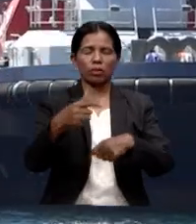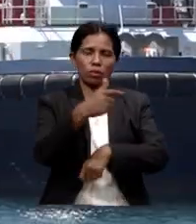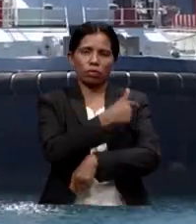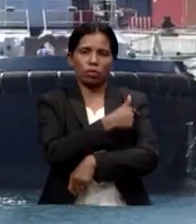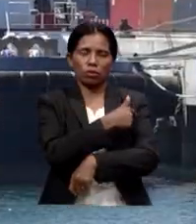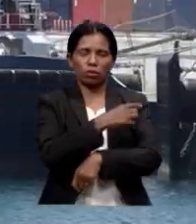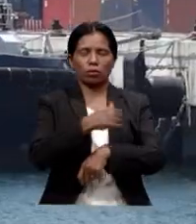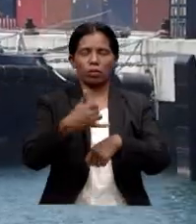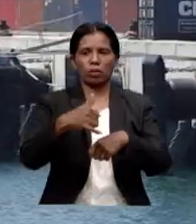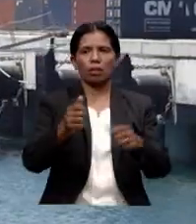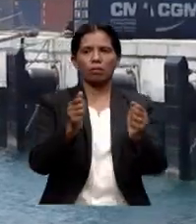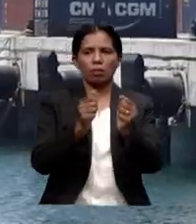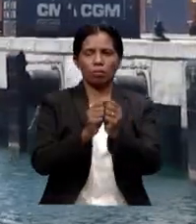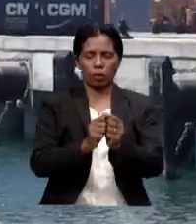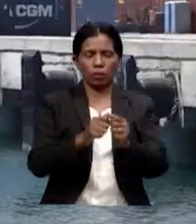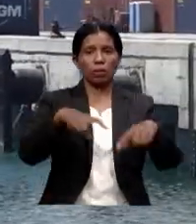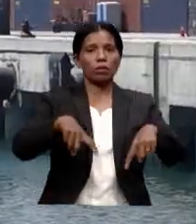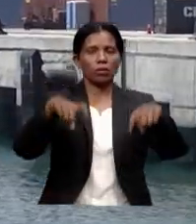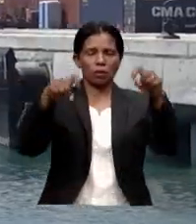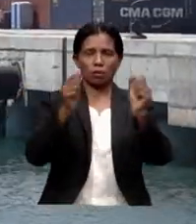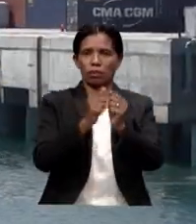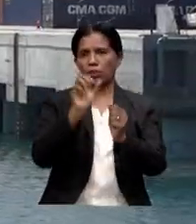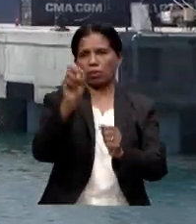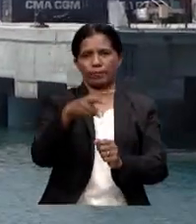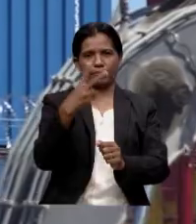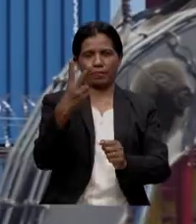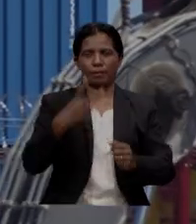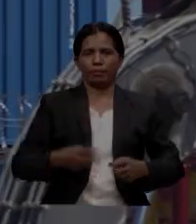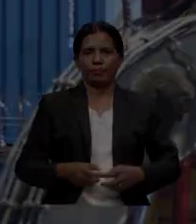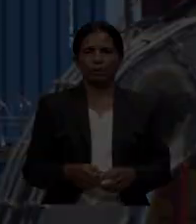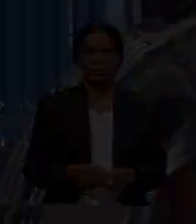contetor sanulu resin rua. Leopoldina de Carvalho, David Gonçalves, GMN.